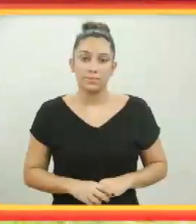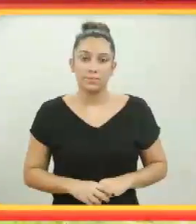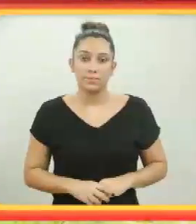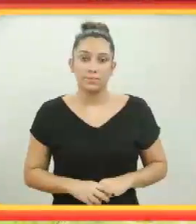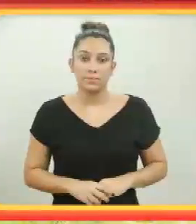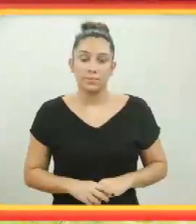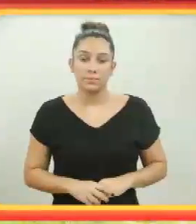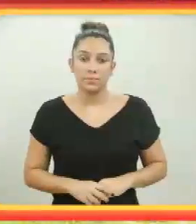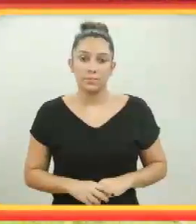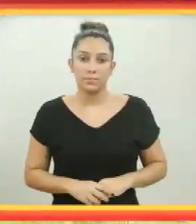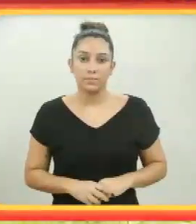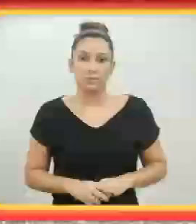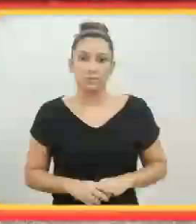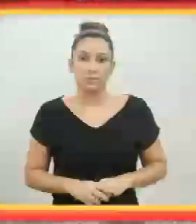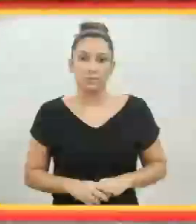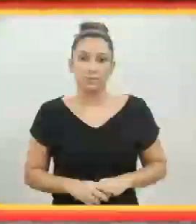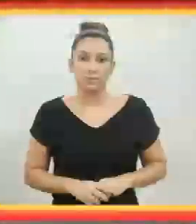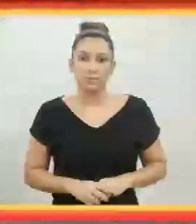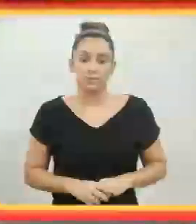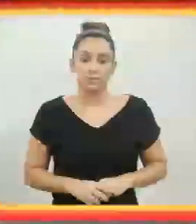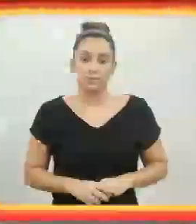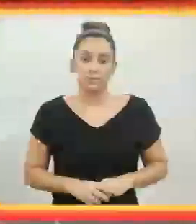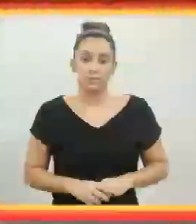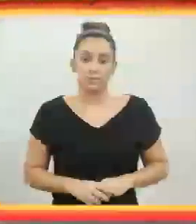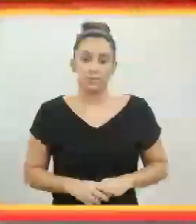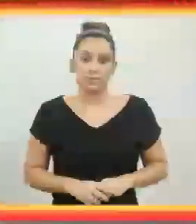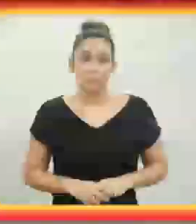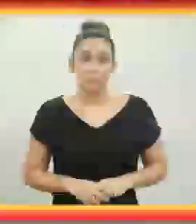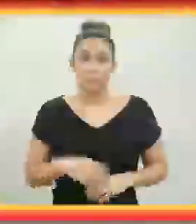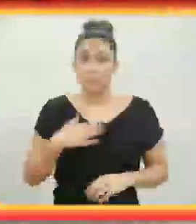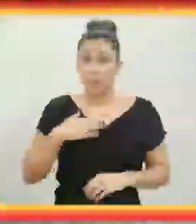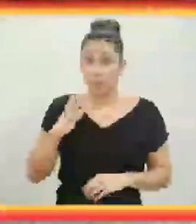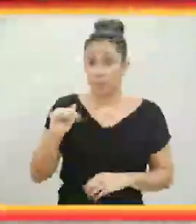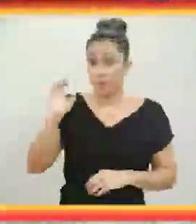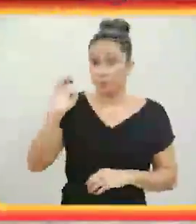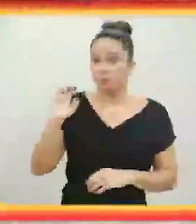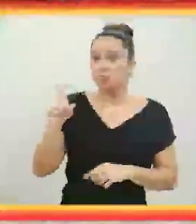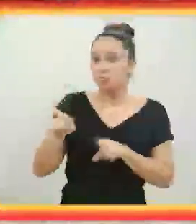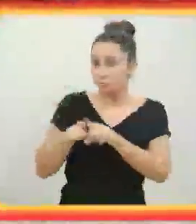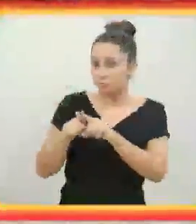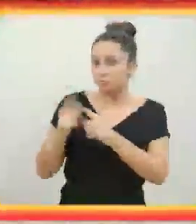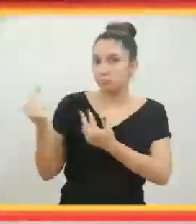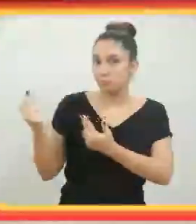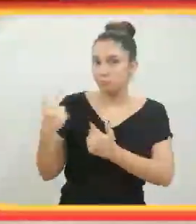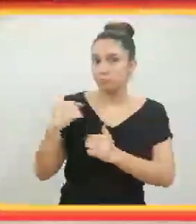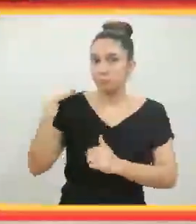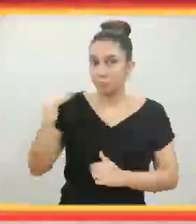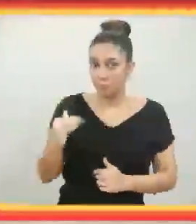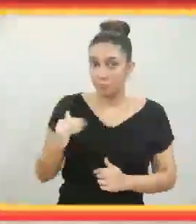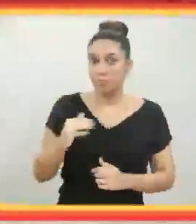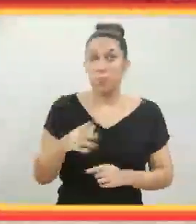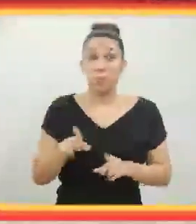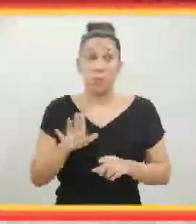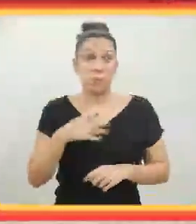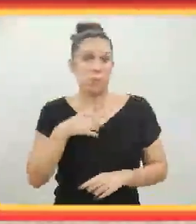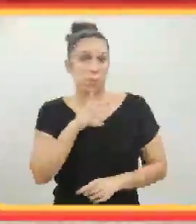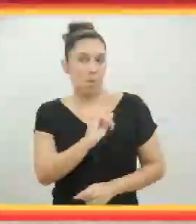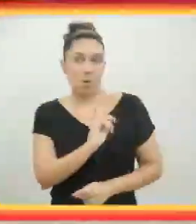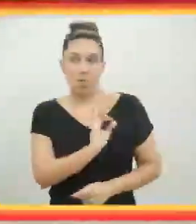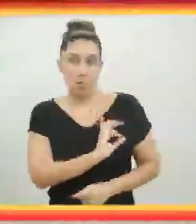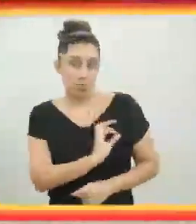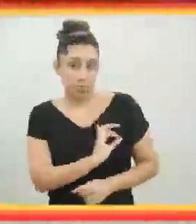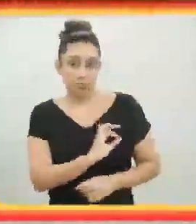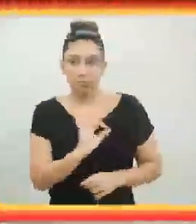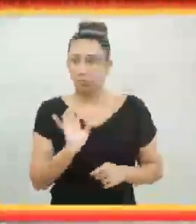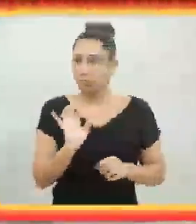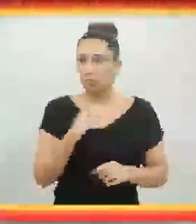tenho 1,37, é considerado nanismo. A minha mãe, ela tem o nanismo pituitário e meu pai não tem,